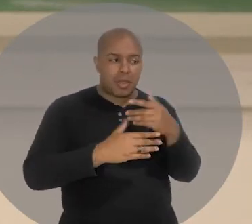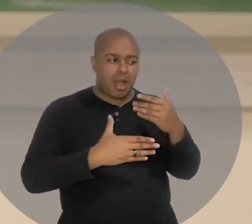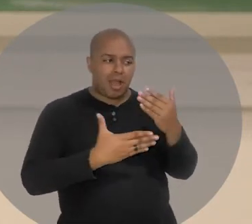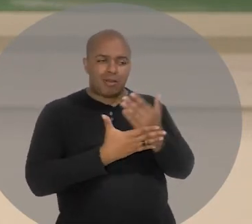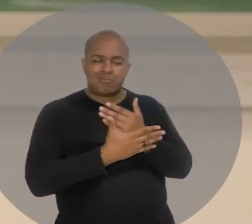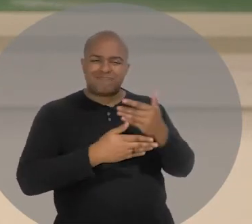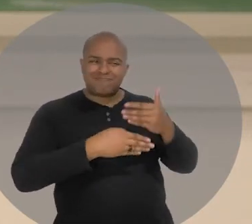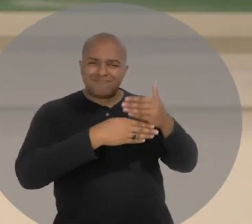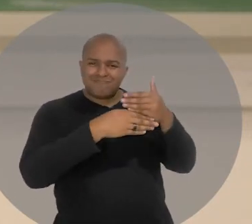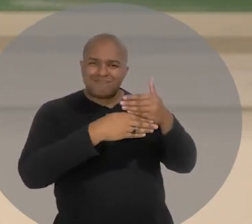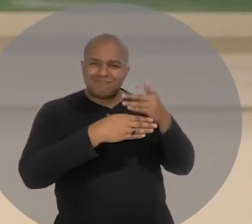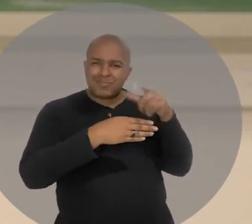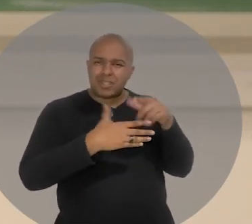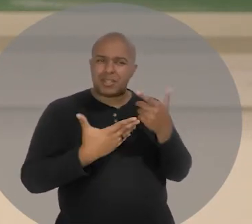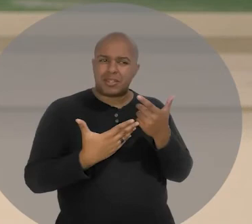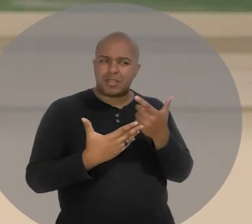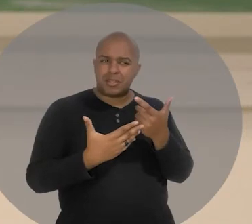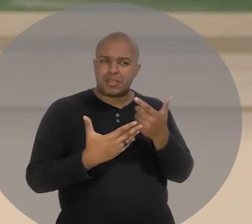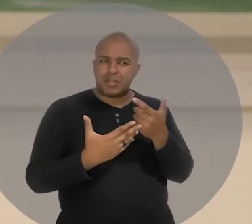são